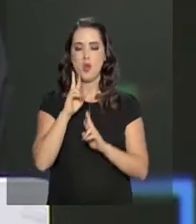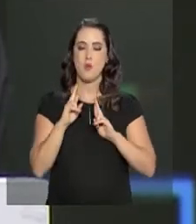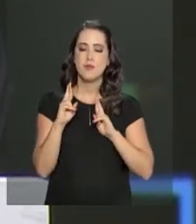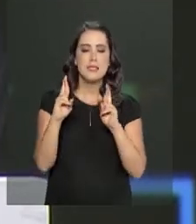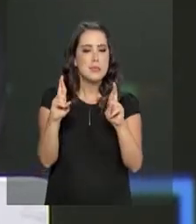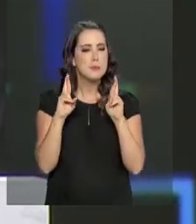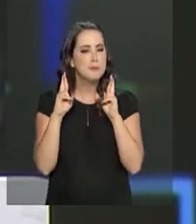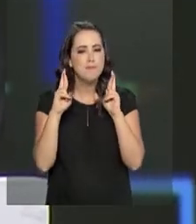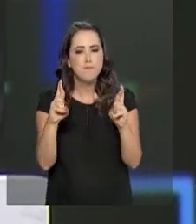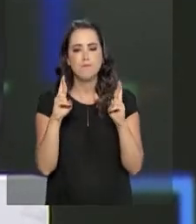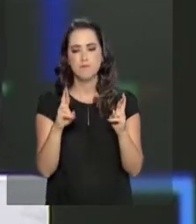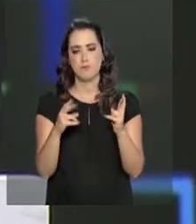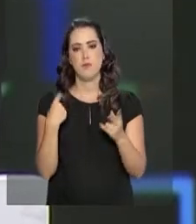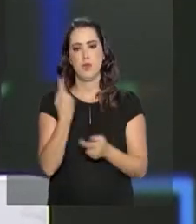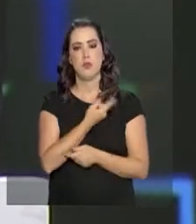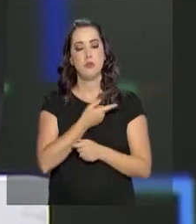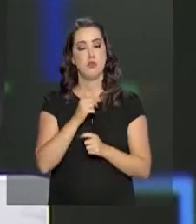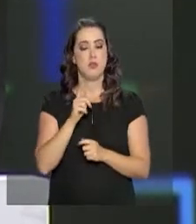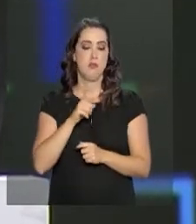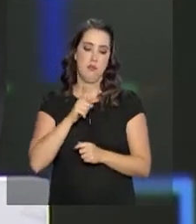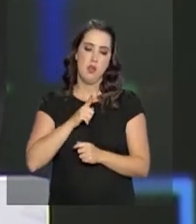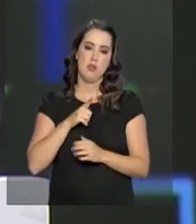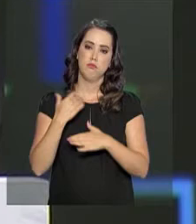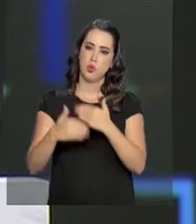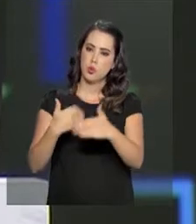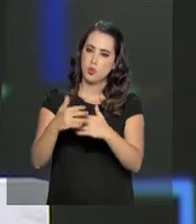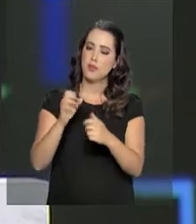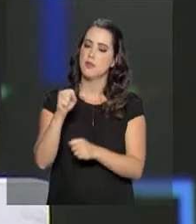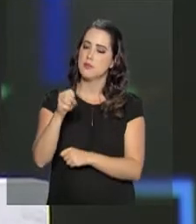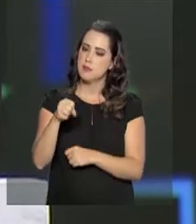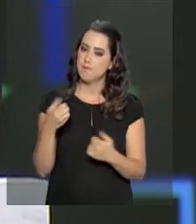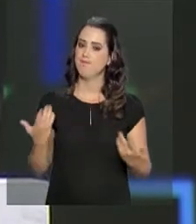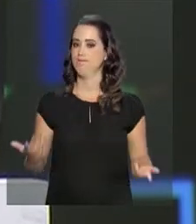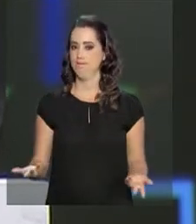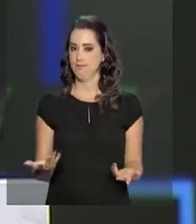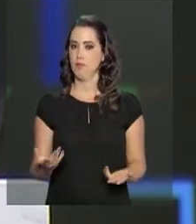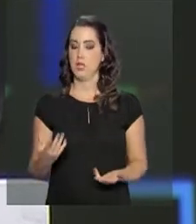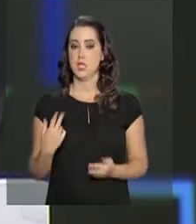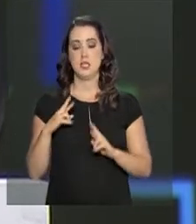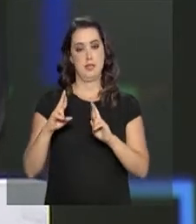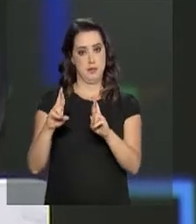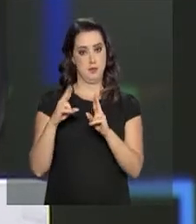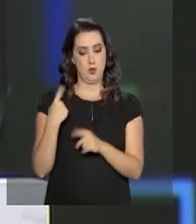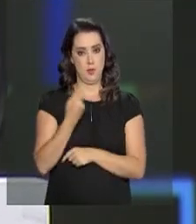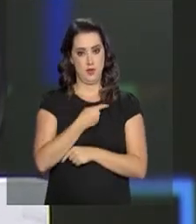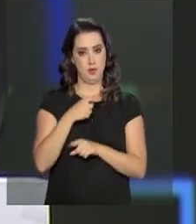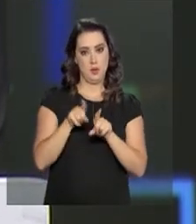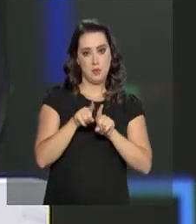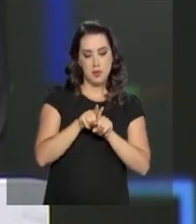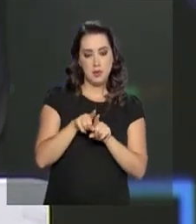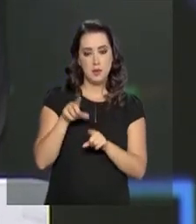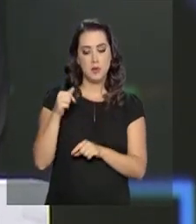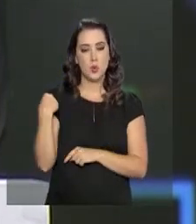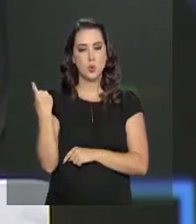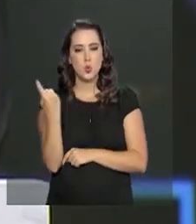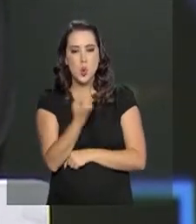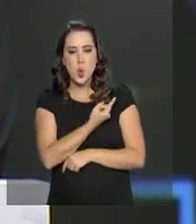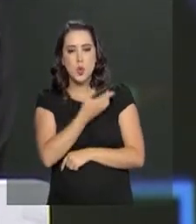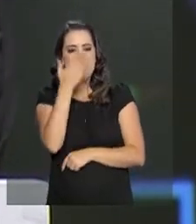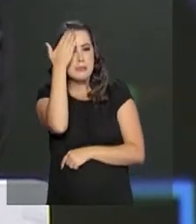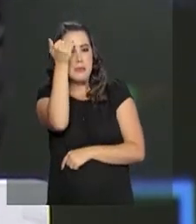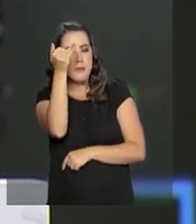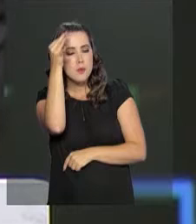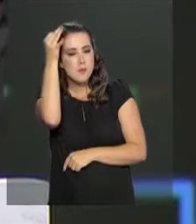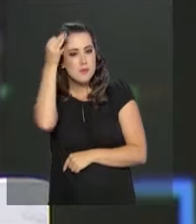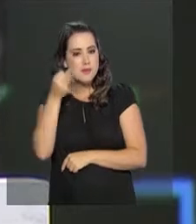esperamos e assim seja especialmente que mais do que ninguém nós todos aqui estamos cientes e